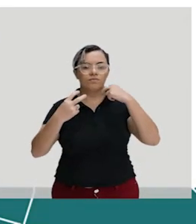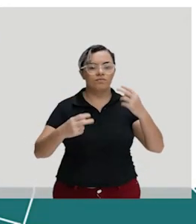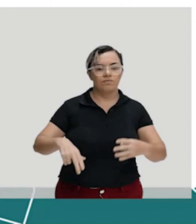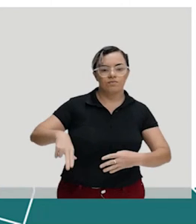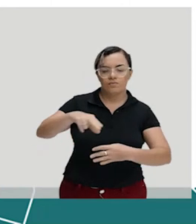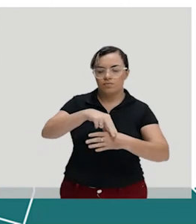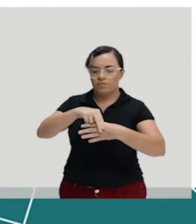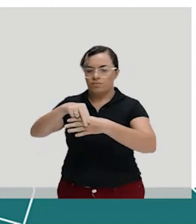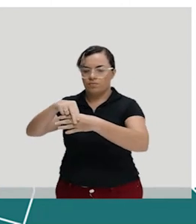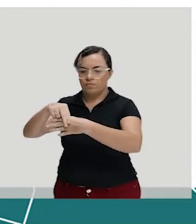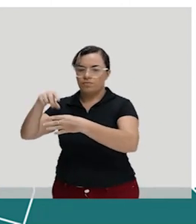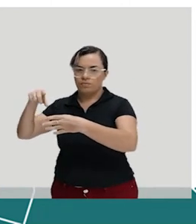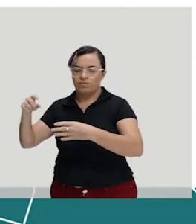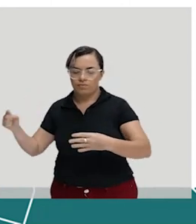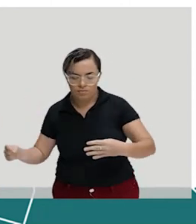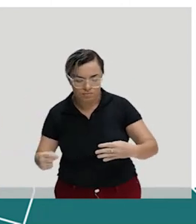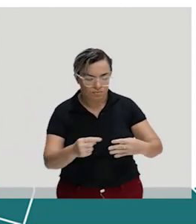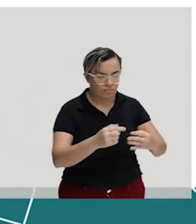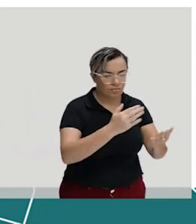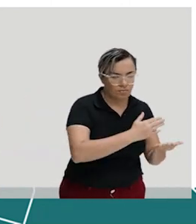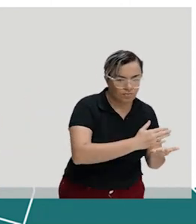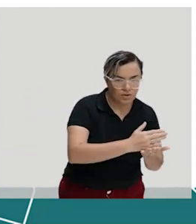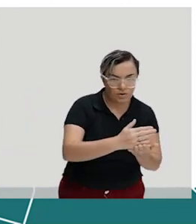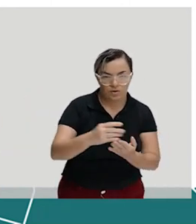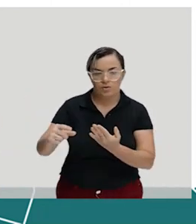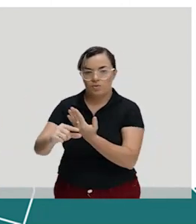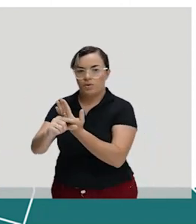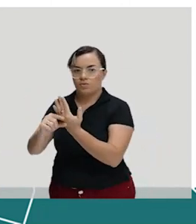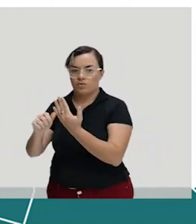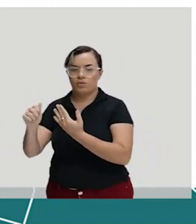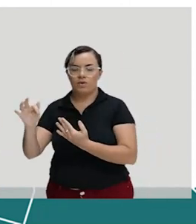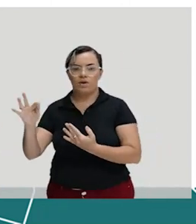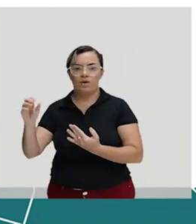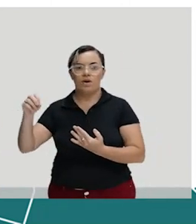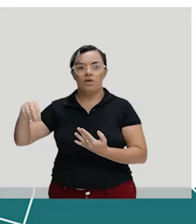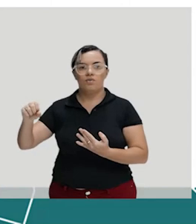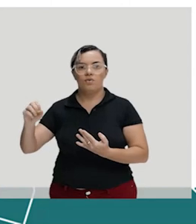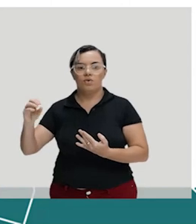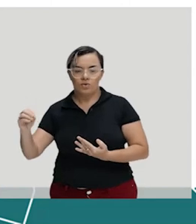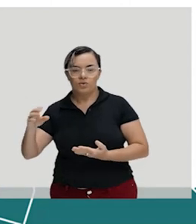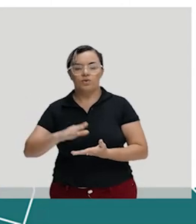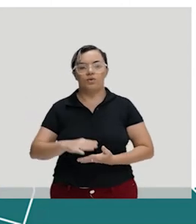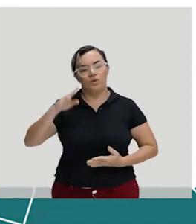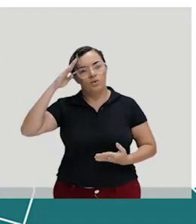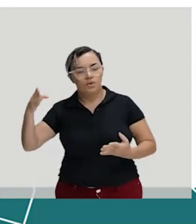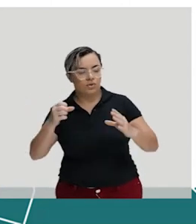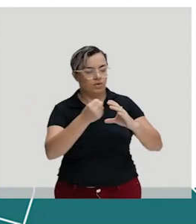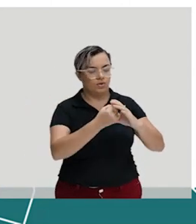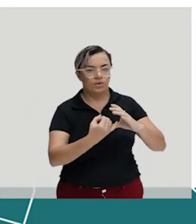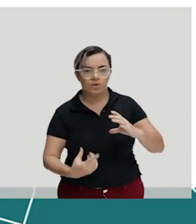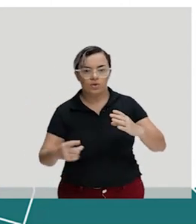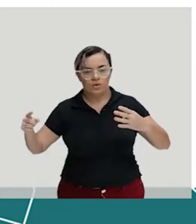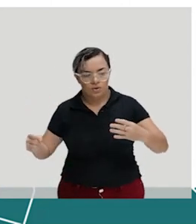início a até Afonsos Guimarães tá bom bom uma das principais características do movimento